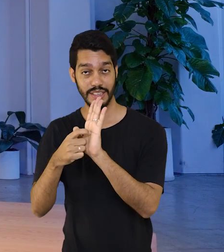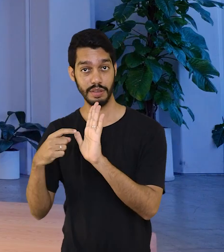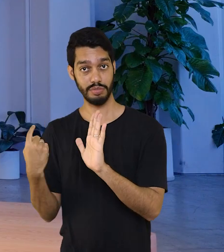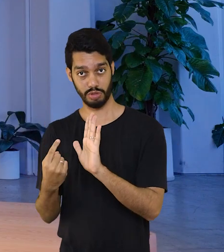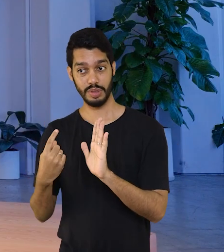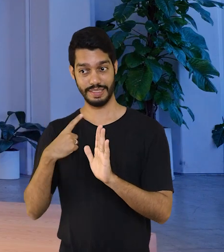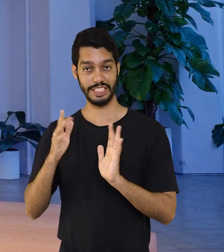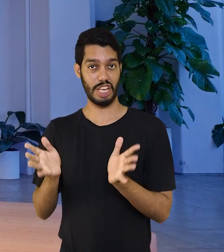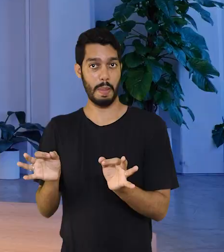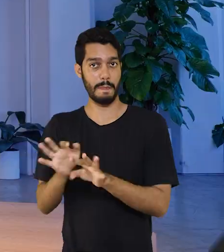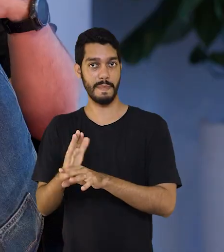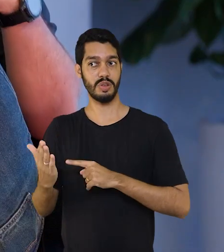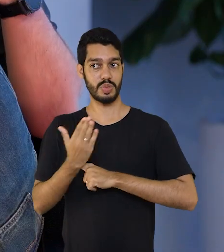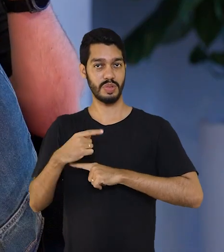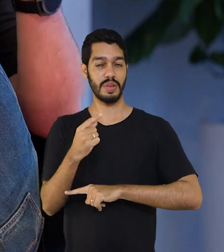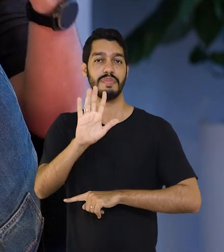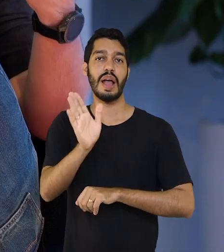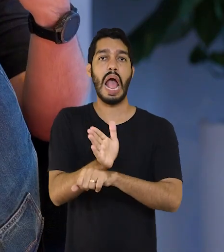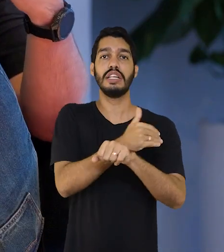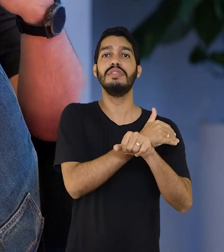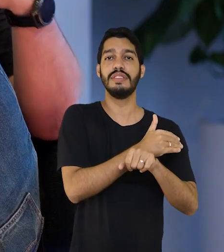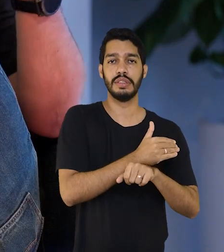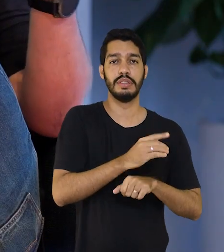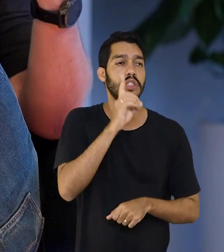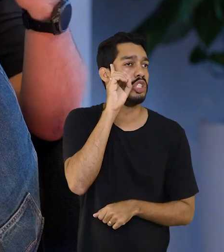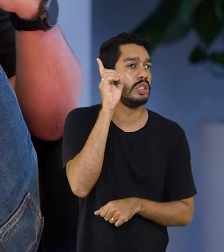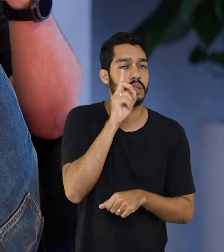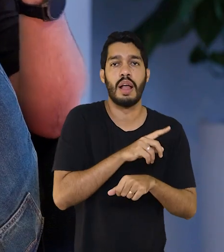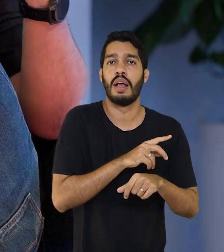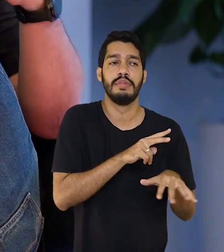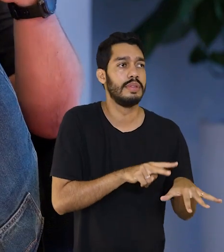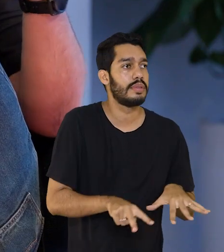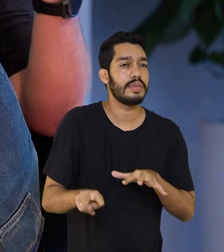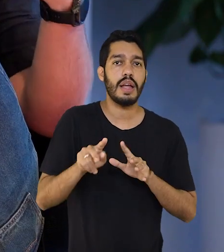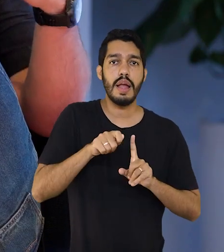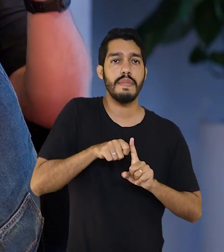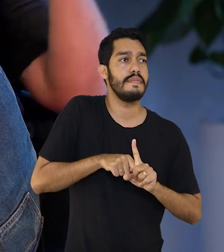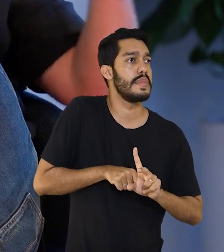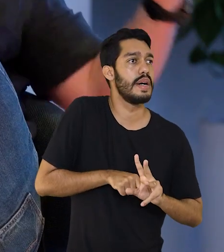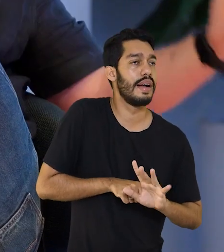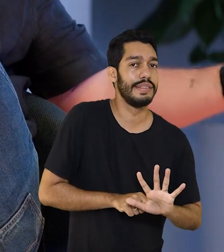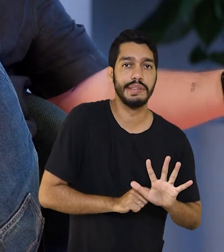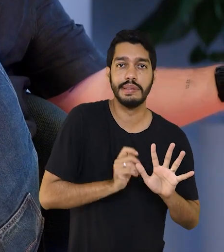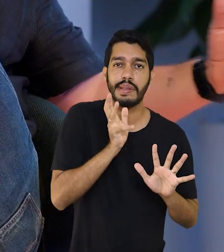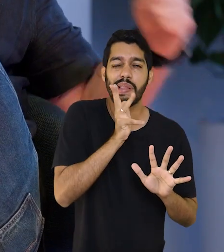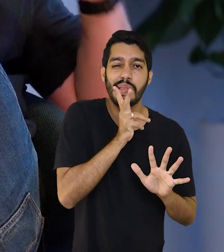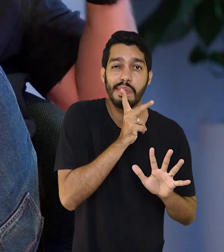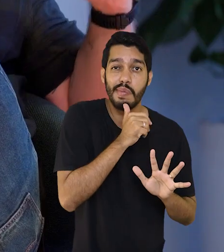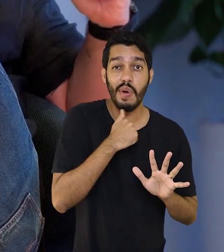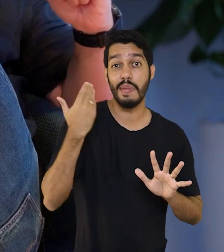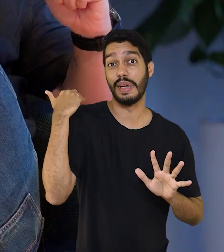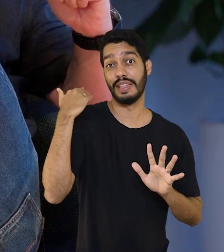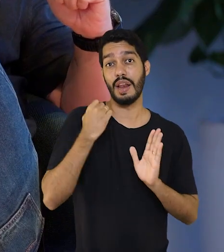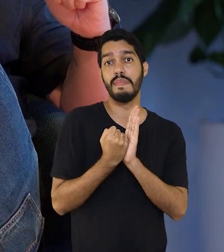fazer demorava dias, você fazer uma análise, semanas, às vezes meses, você fazer uma análise do que está acontecendo na minha categoria,